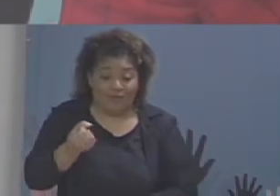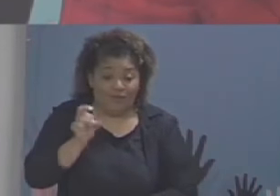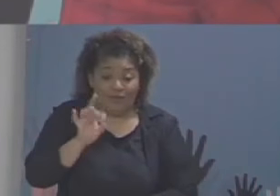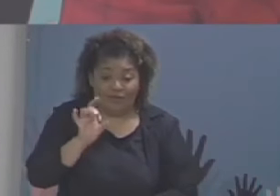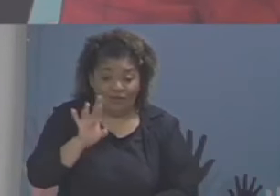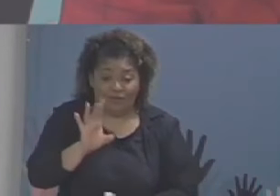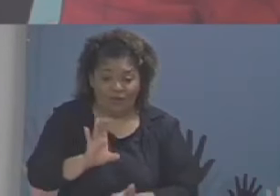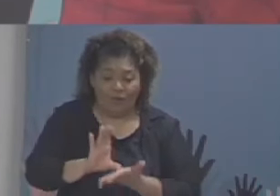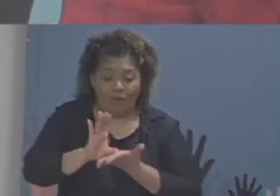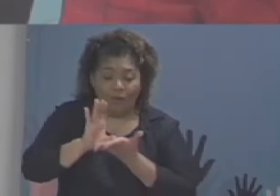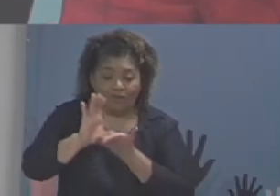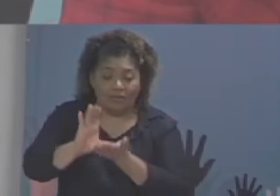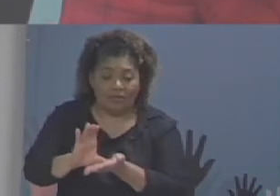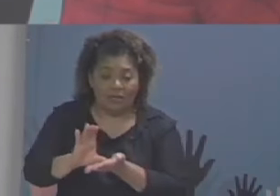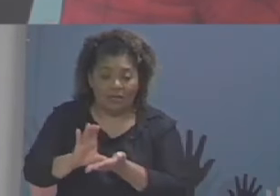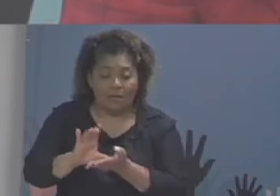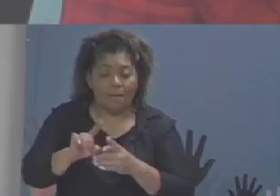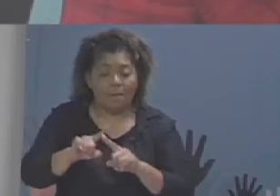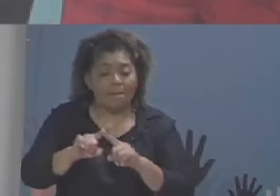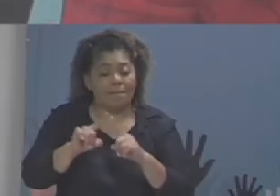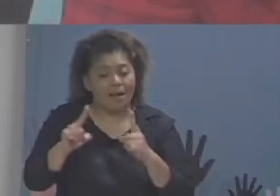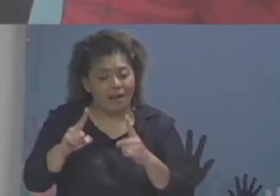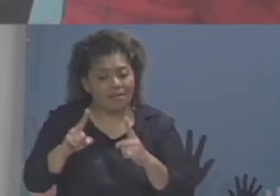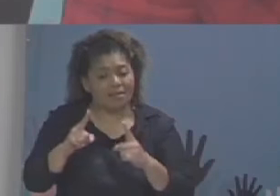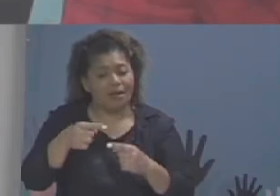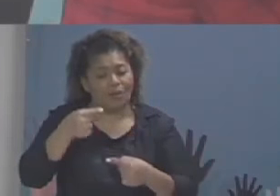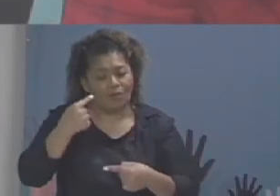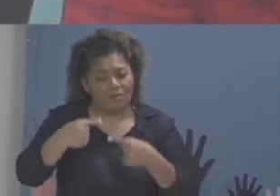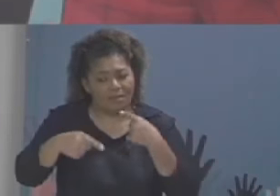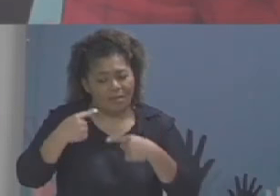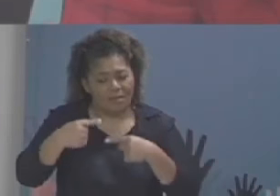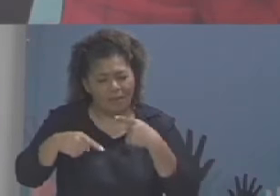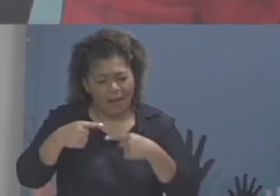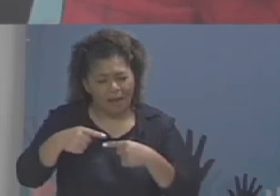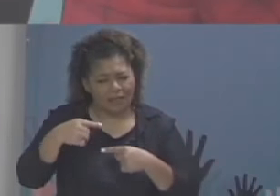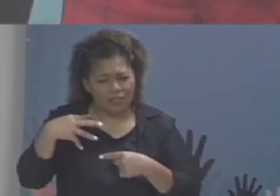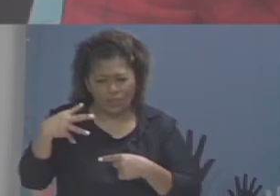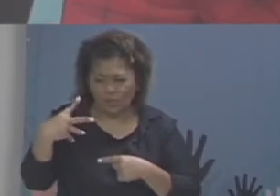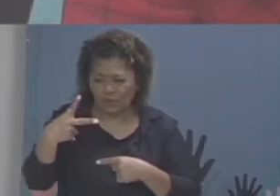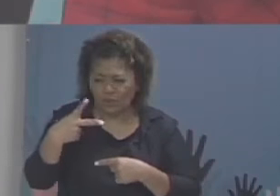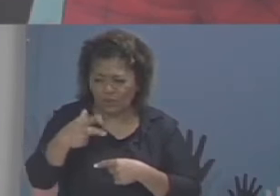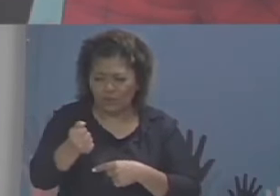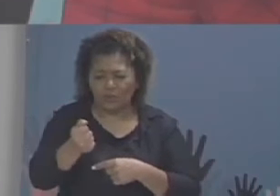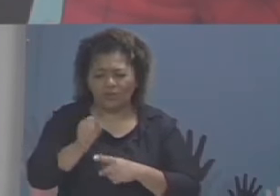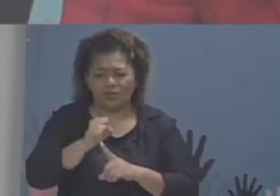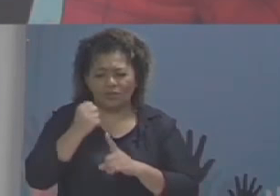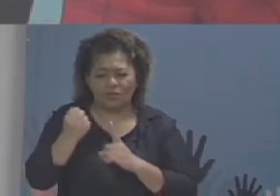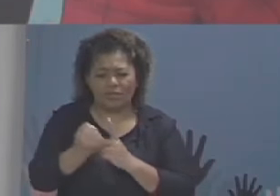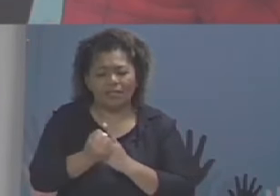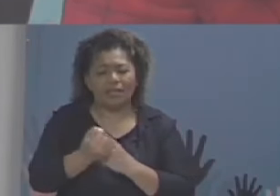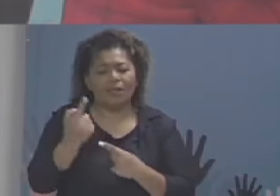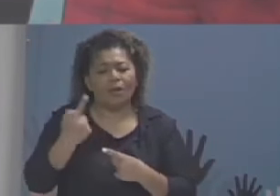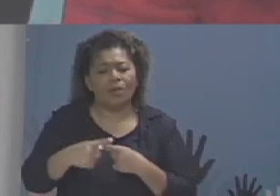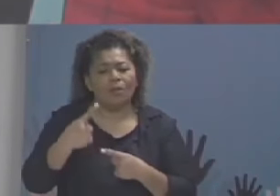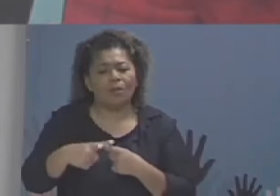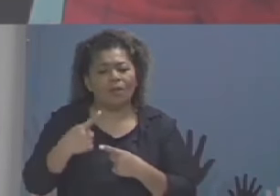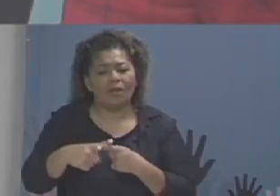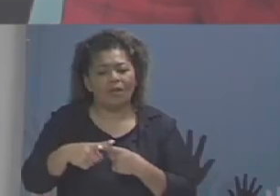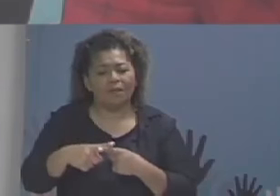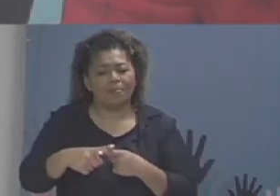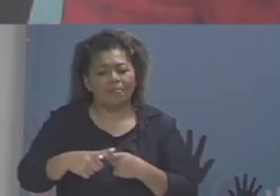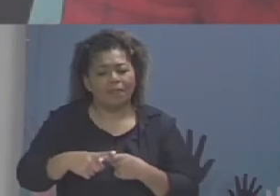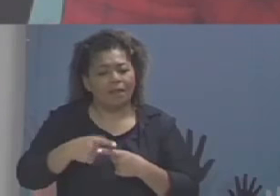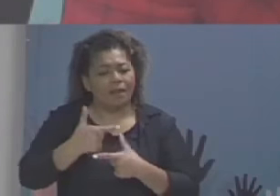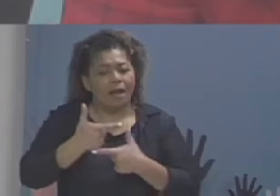sistema conselhos, enfim, mas a um debate em toda a sociedade, porque a população surda tem